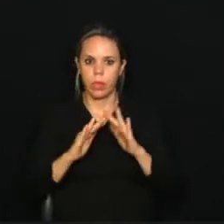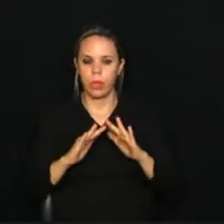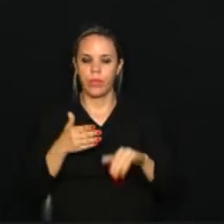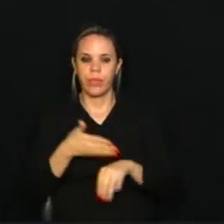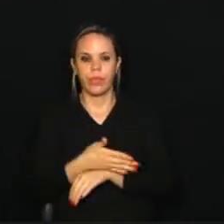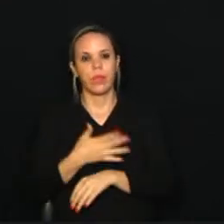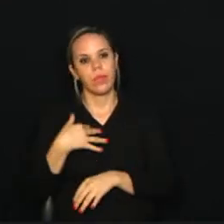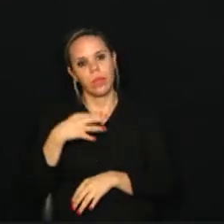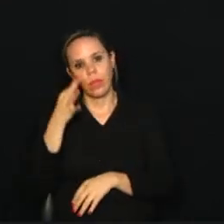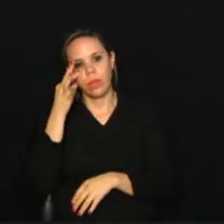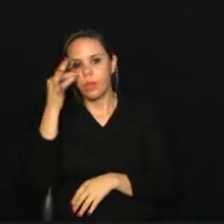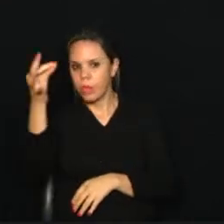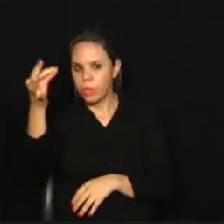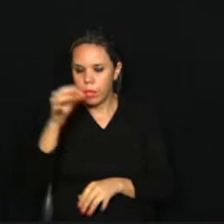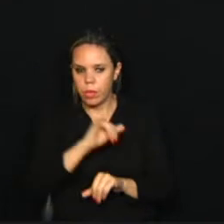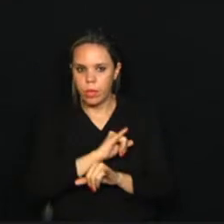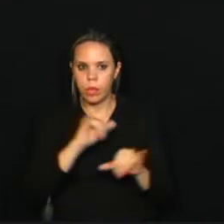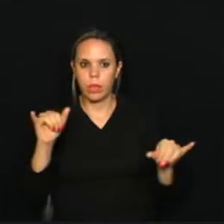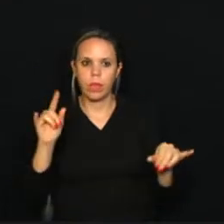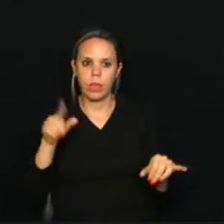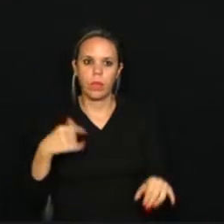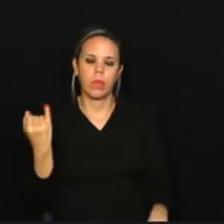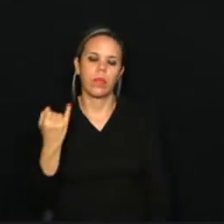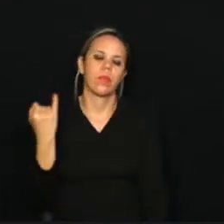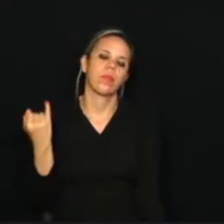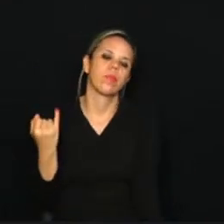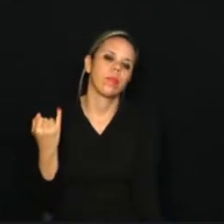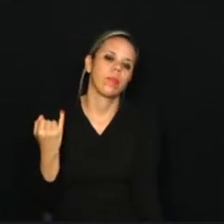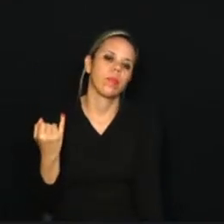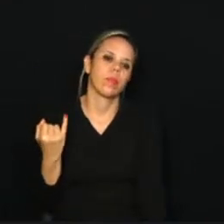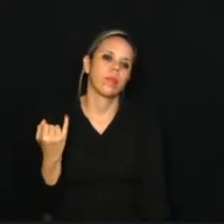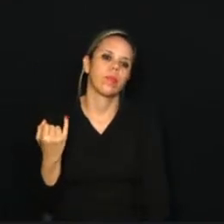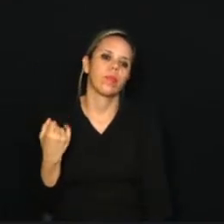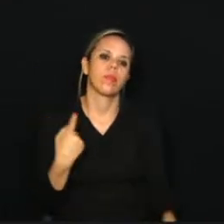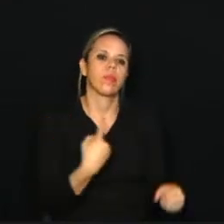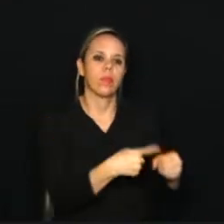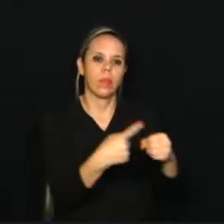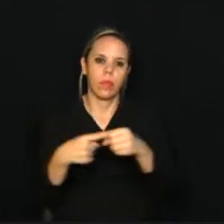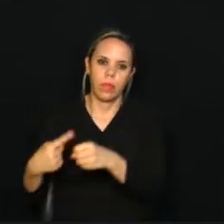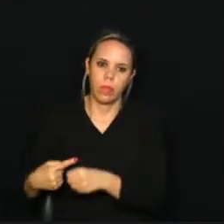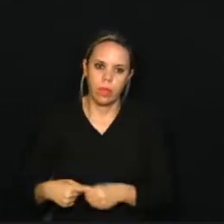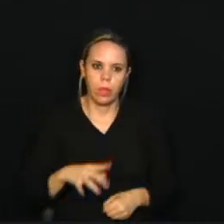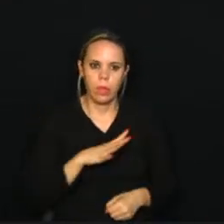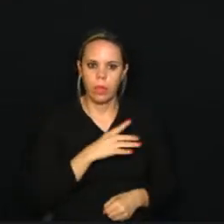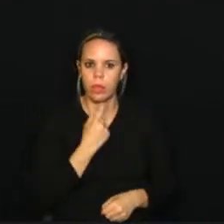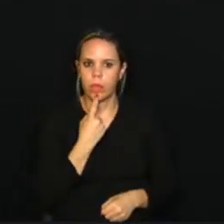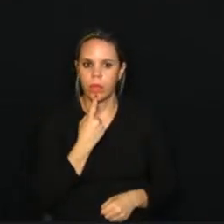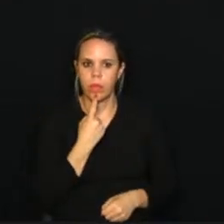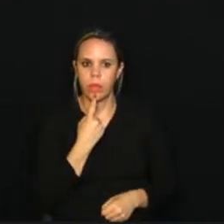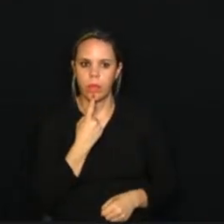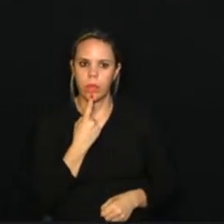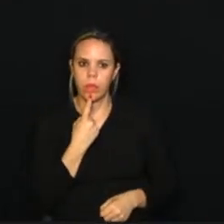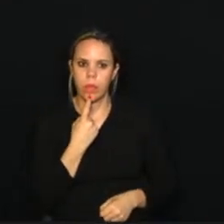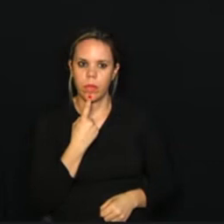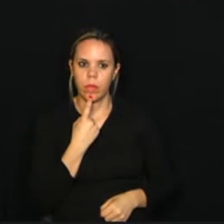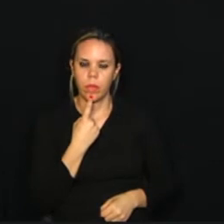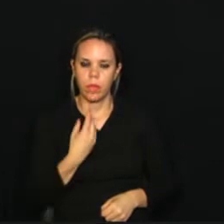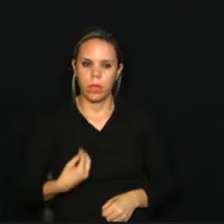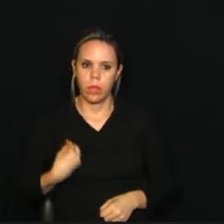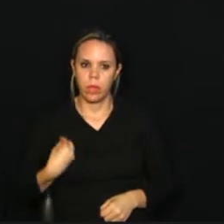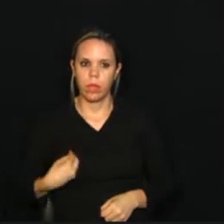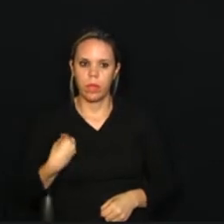eu chamo aqui a atenção, porque é muito importante que os municípios, e no nosso caso, o município de Campinas, esteja